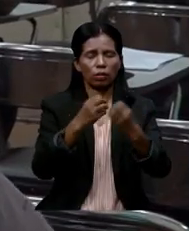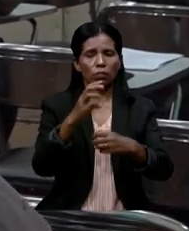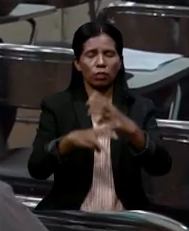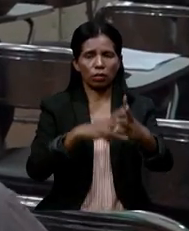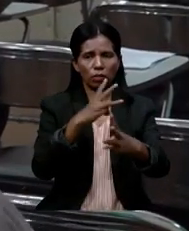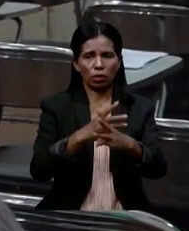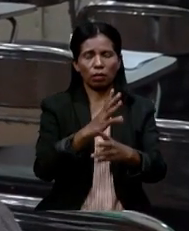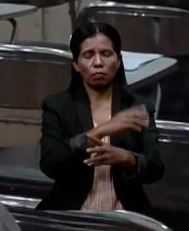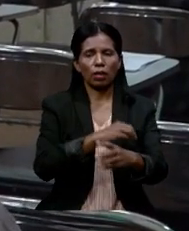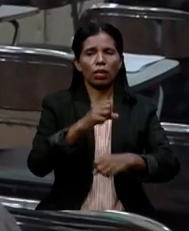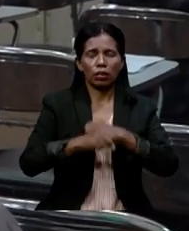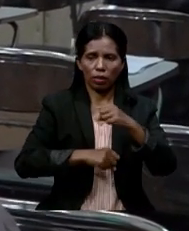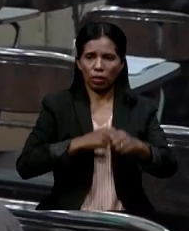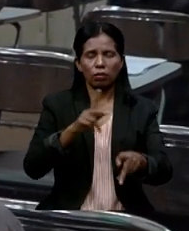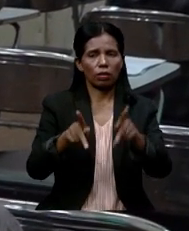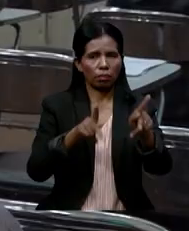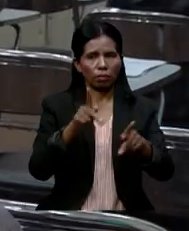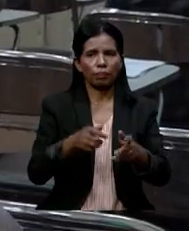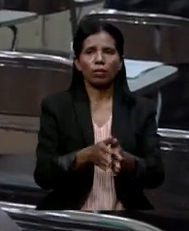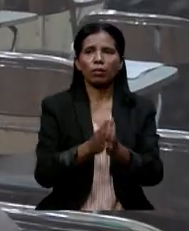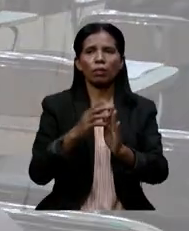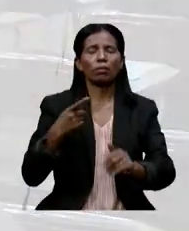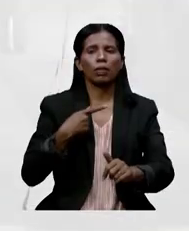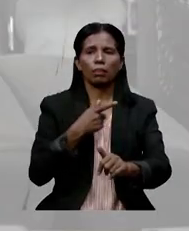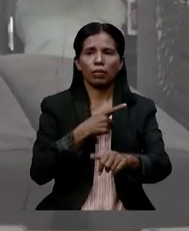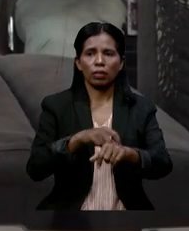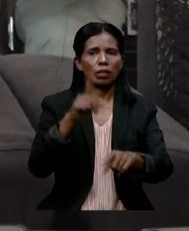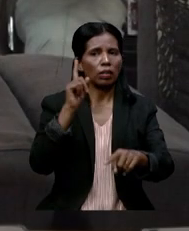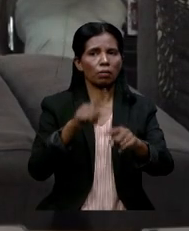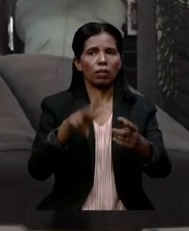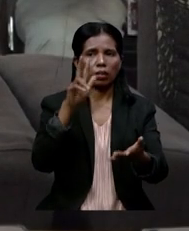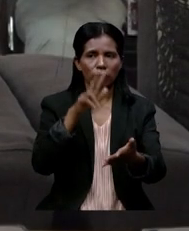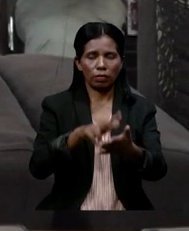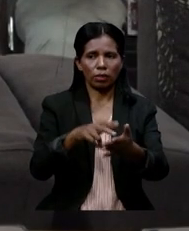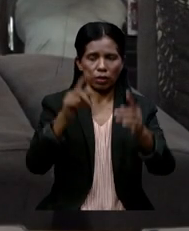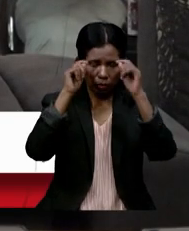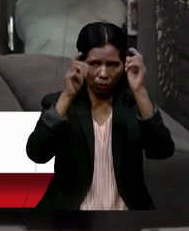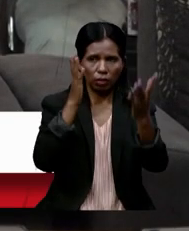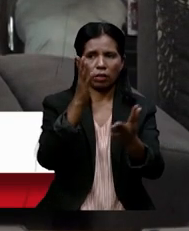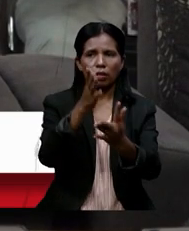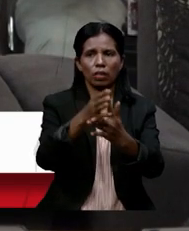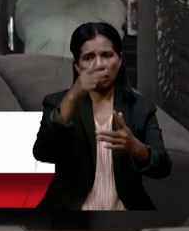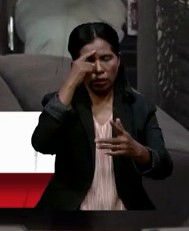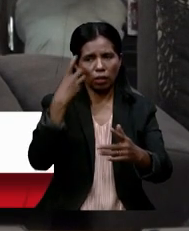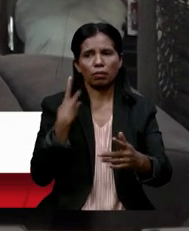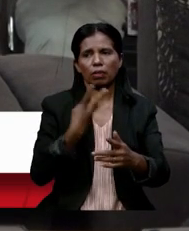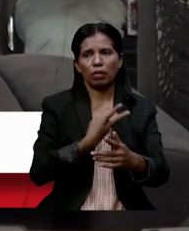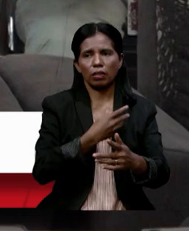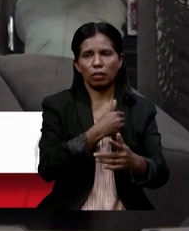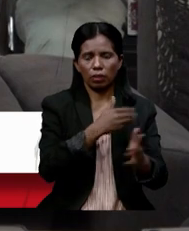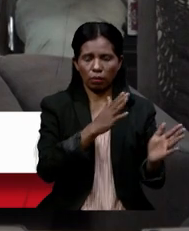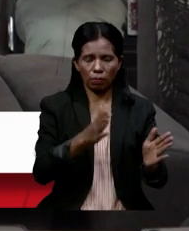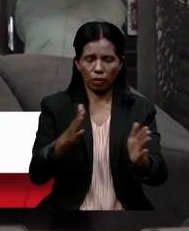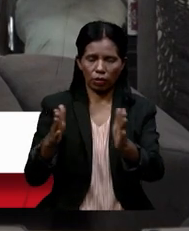bele sacrifica povo. O Parlamento Nacional atula bela ratifica a adesão Timor-Leste para a OMK, também isso será preparado